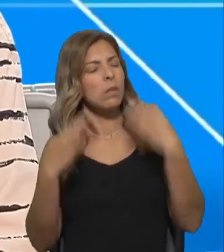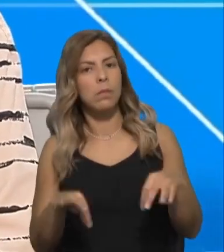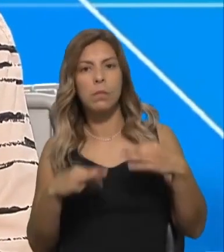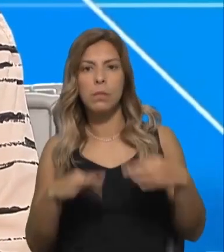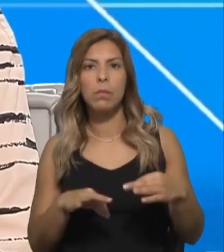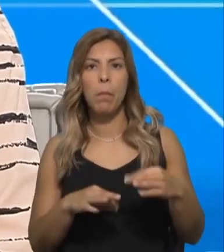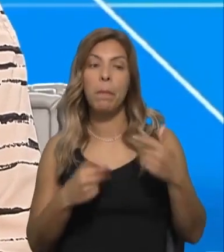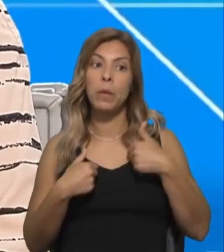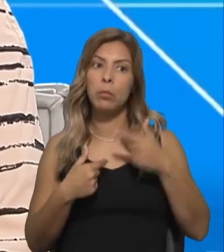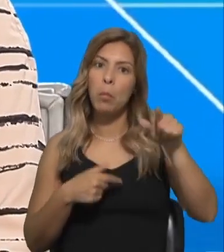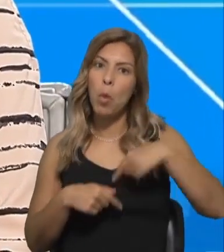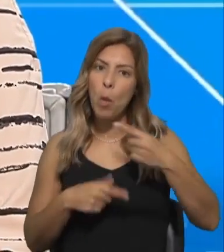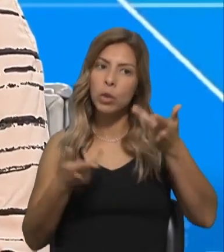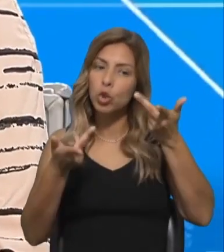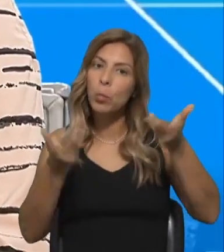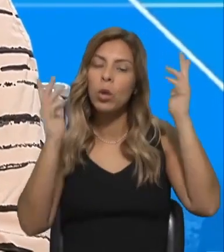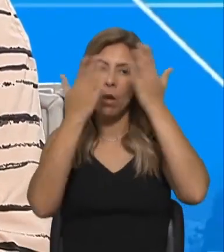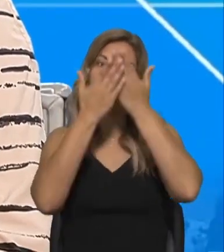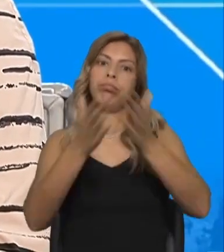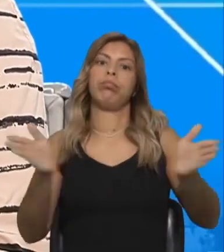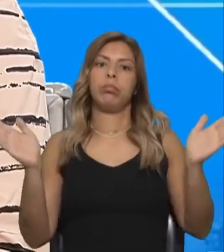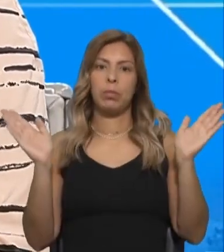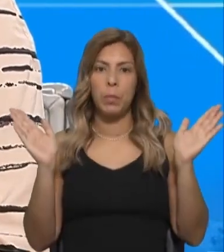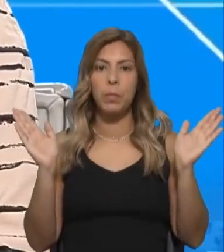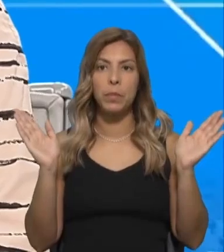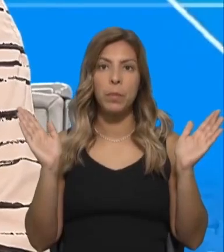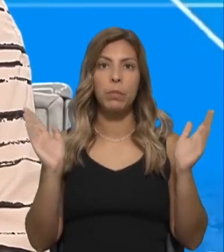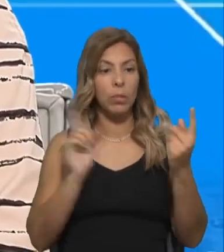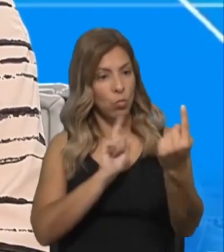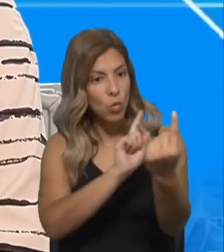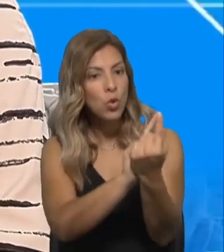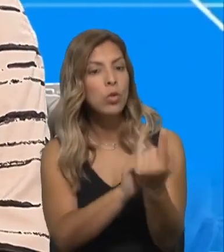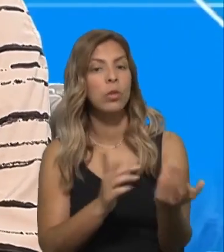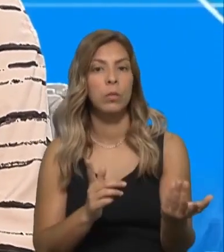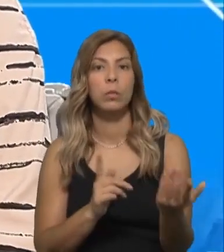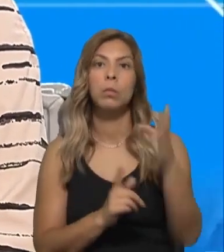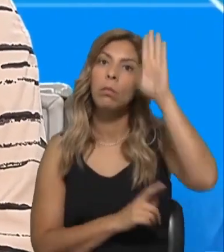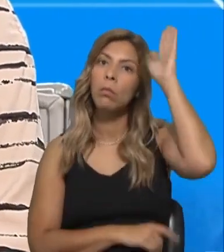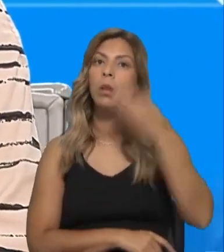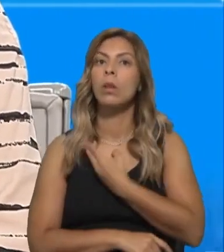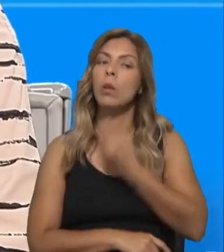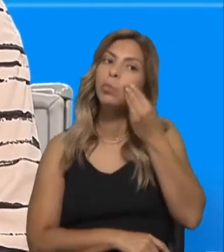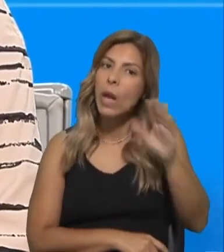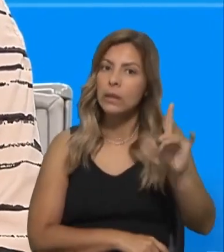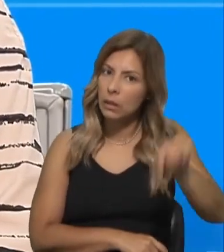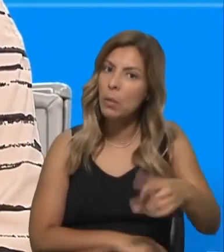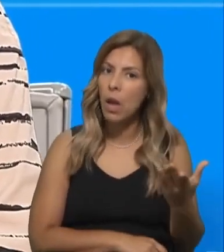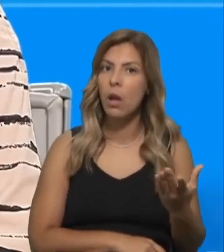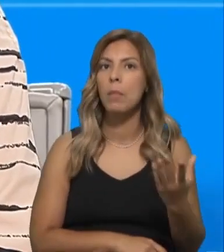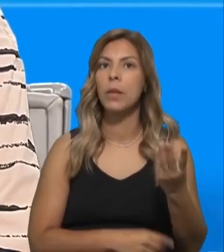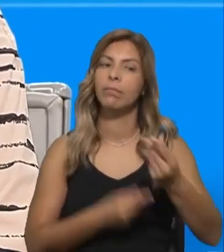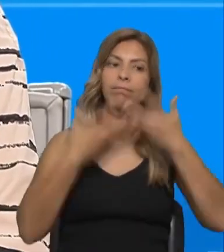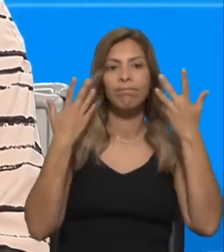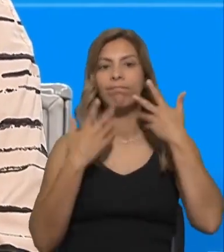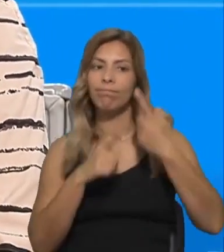tempo disponibilidade para aquele que vem ao seu encontro. Sim, o Papa Francisco também era assim, mas é talvez mais carismático na